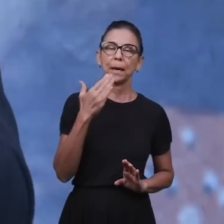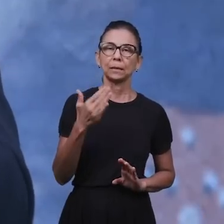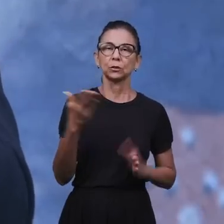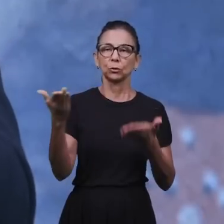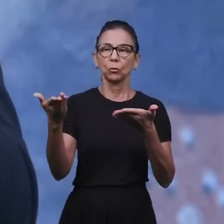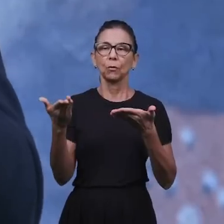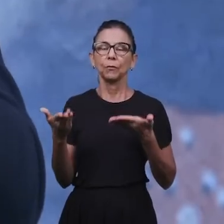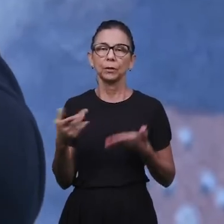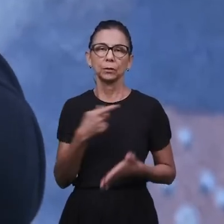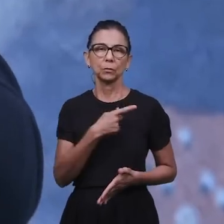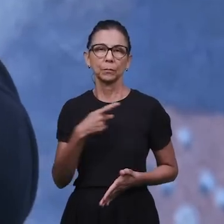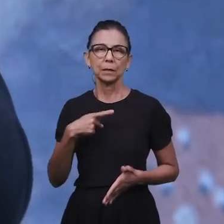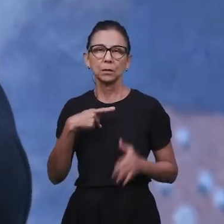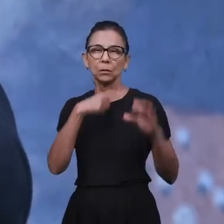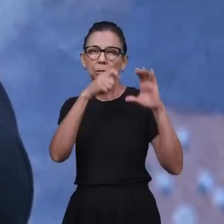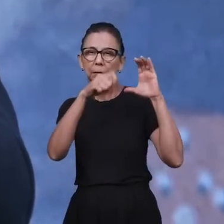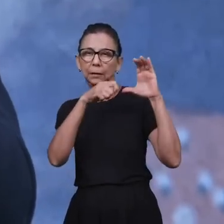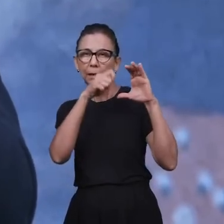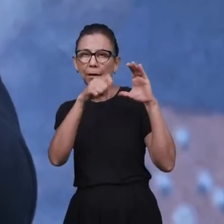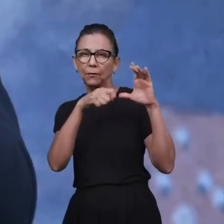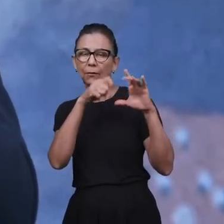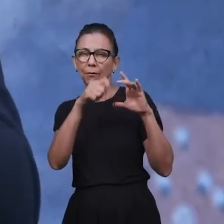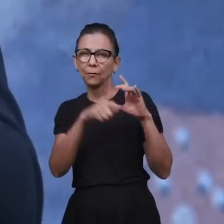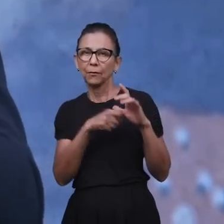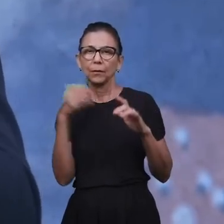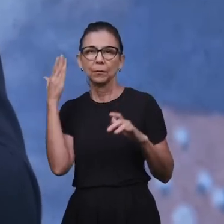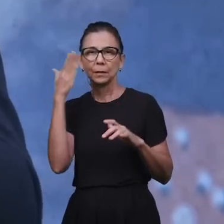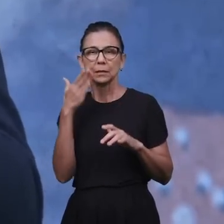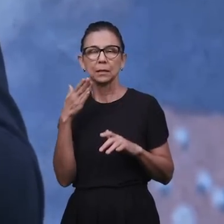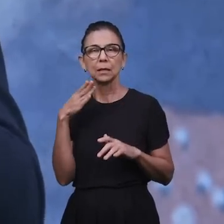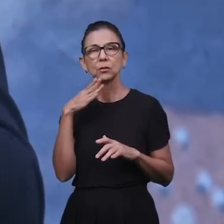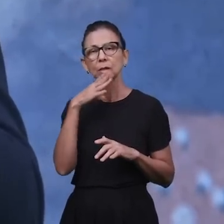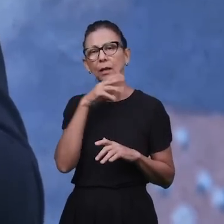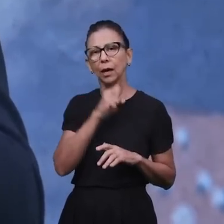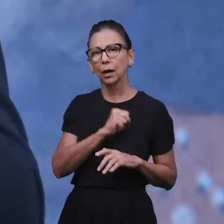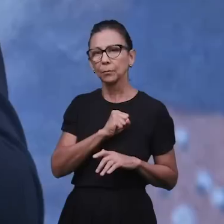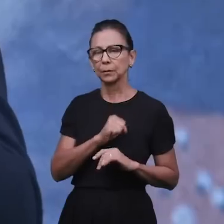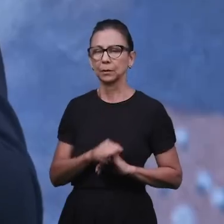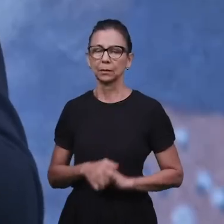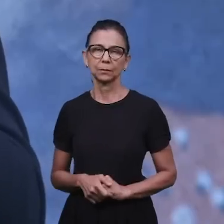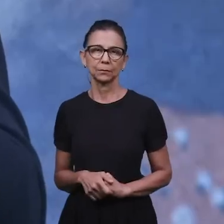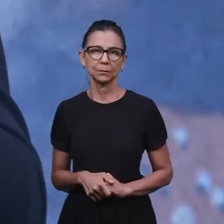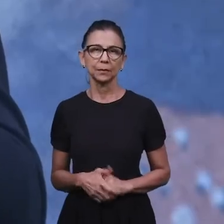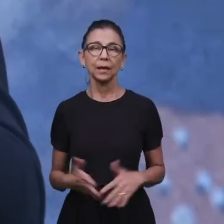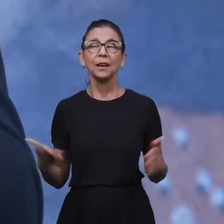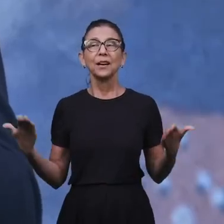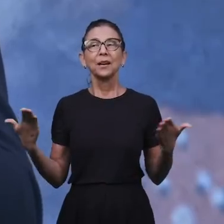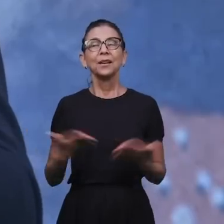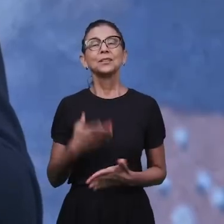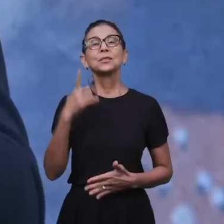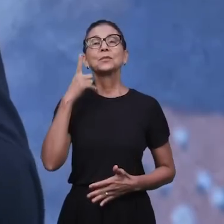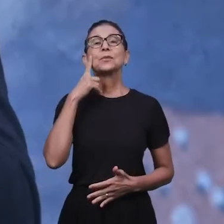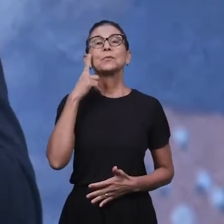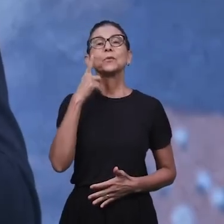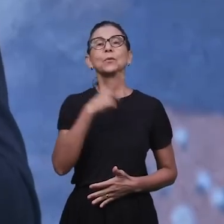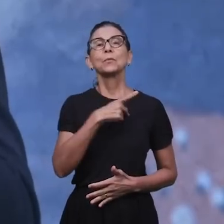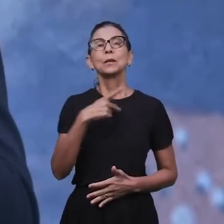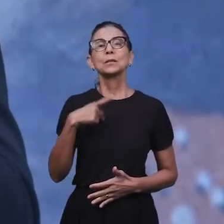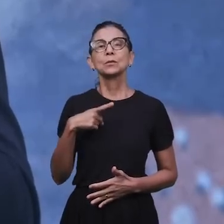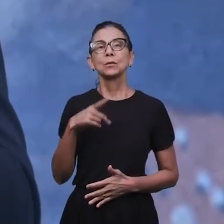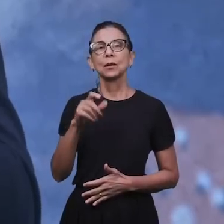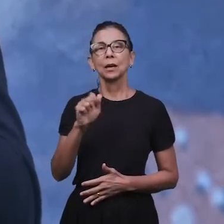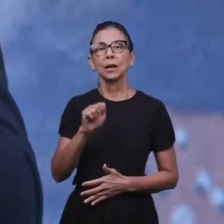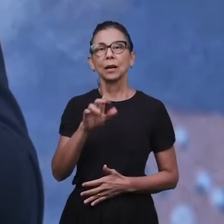curta mensagem e traga para nós aqui. E hoje quem vai trazer essa mensagem é o pastor Adeilton, que é da igreja de